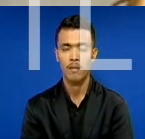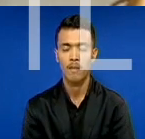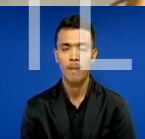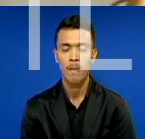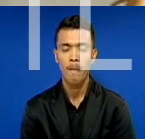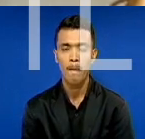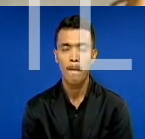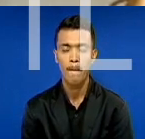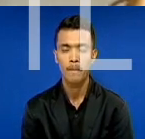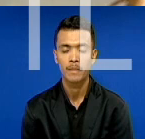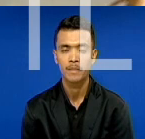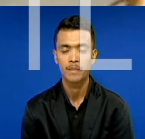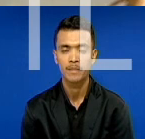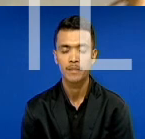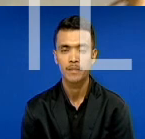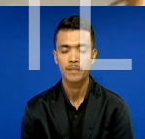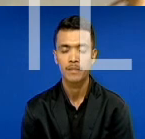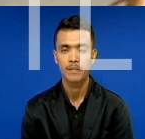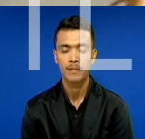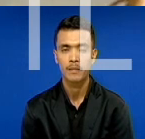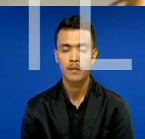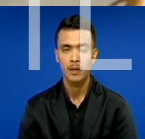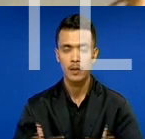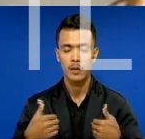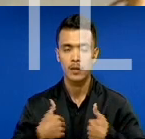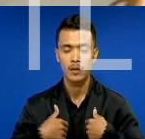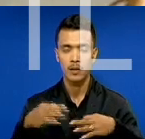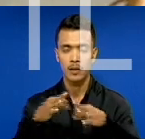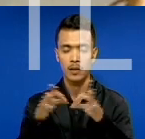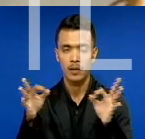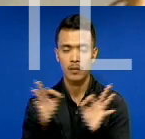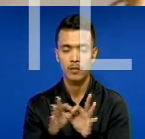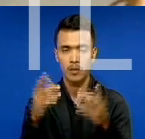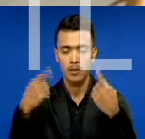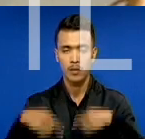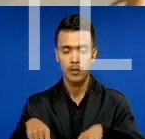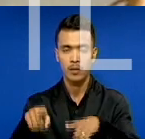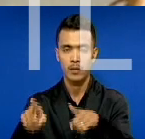cala lá que leva, se ia auditoria ba Fatim Barak,